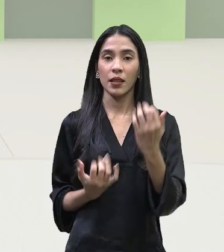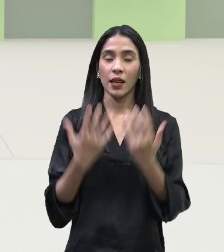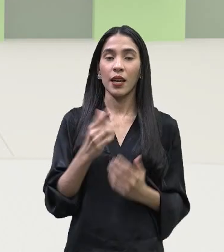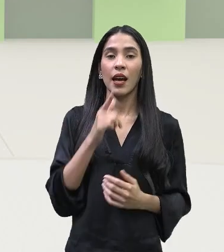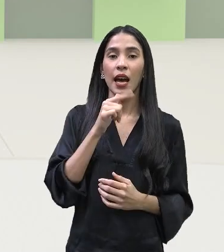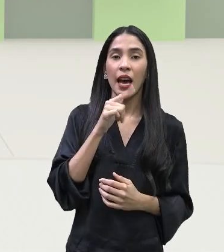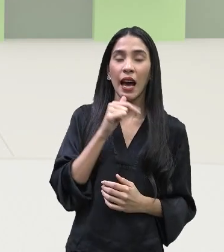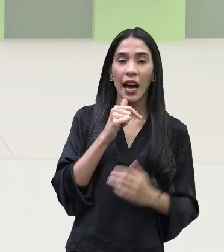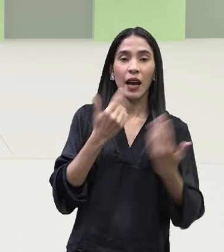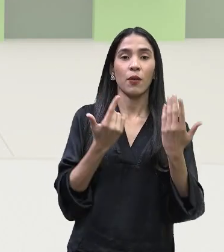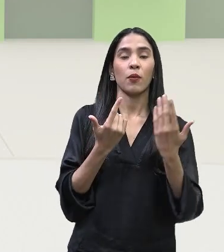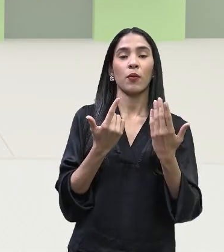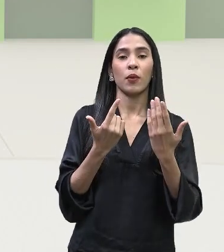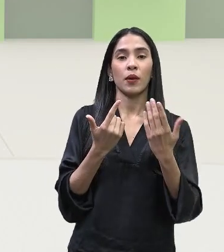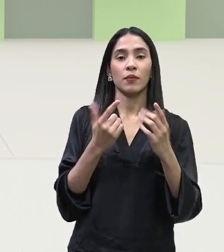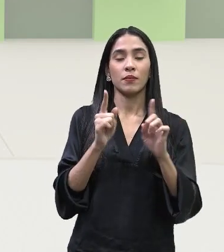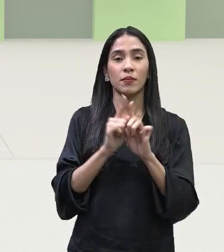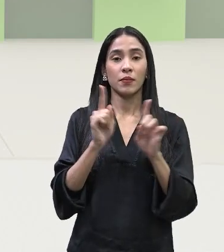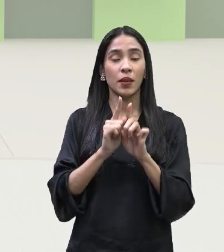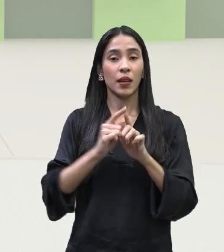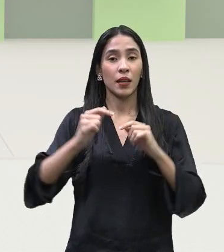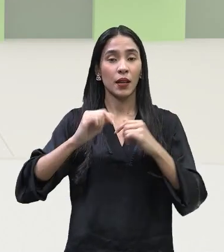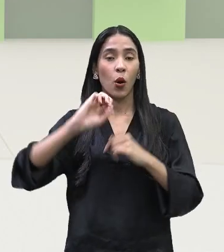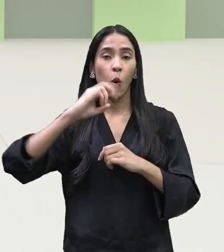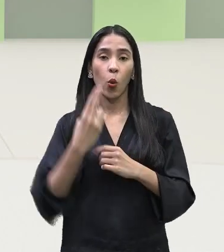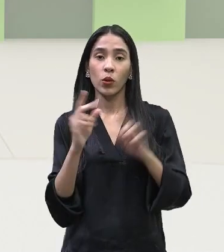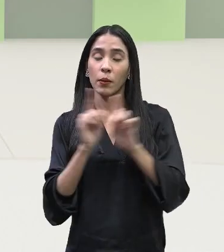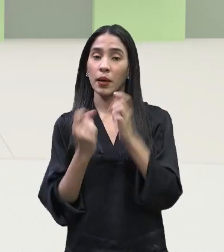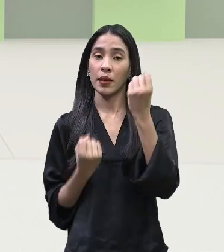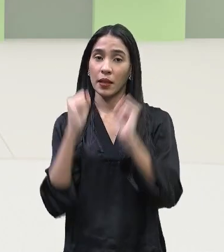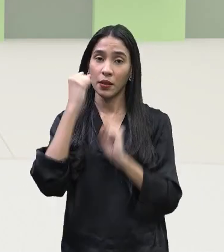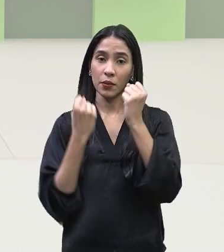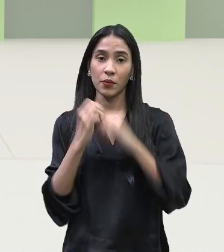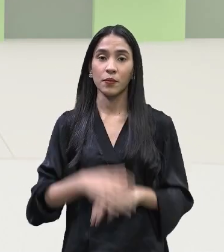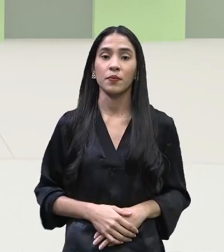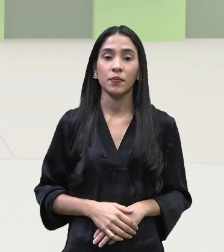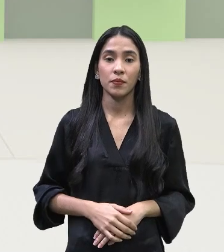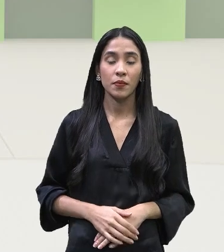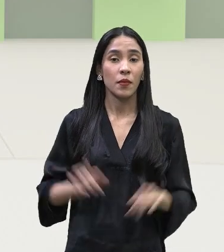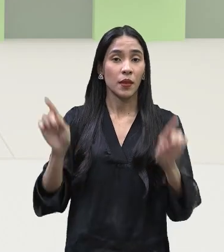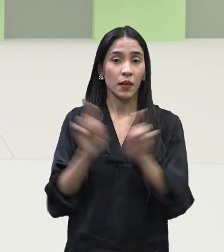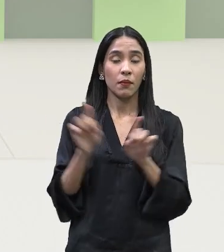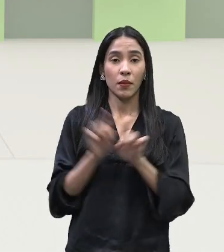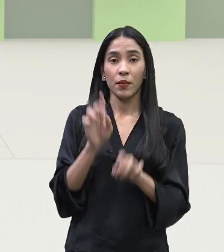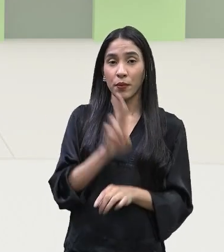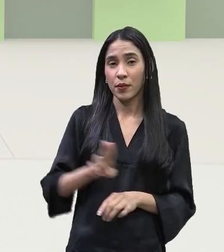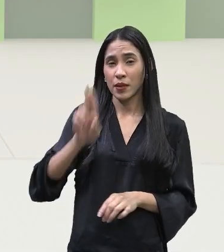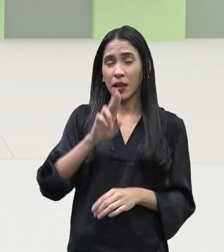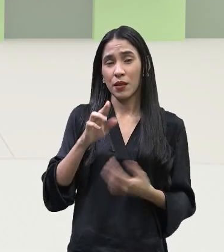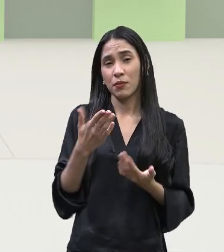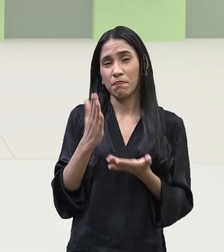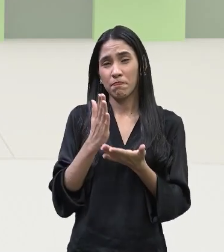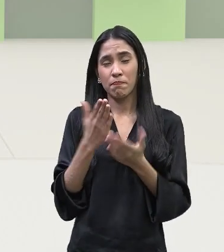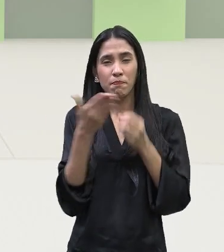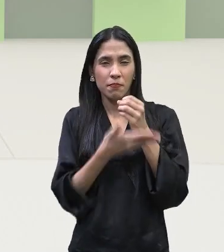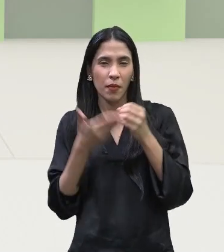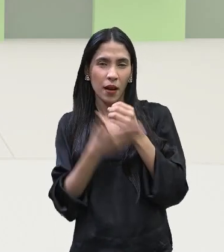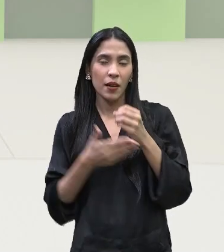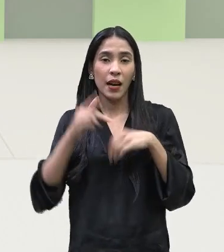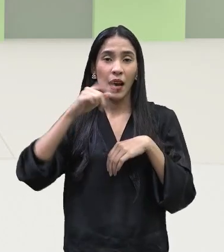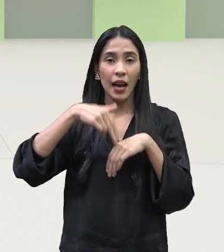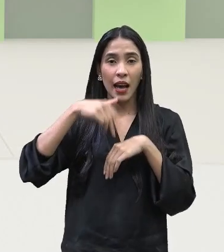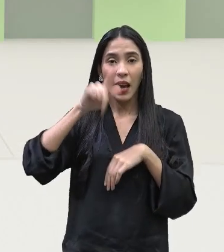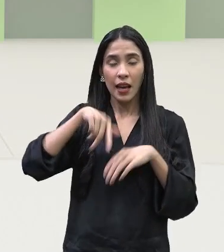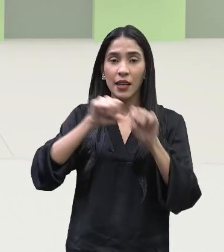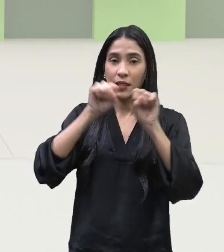em residências, piscinas ou indústrias. Os coletores solares, basicamente, são